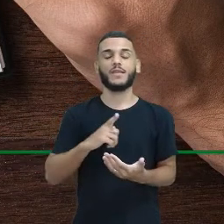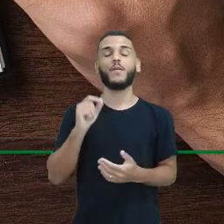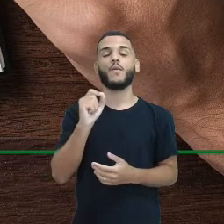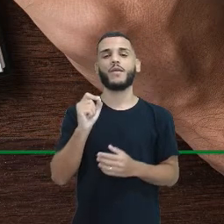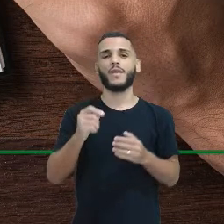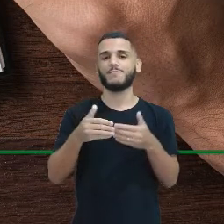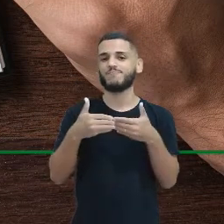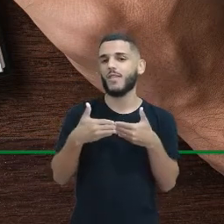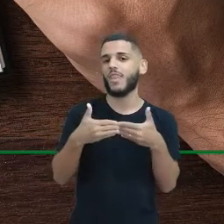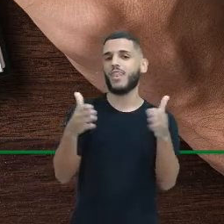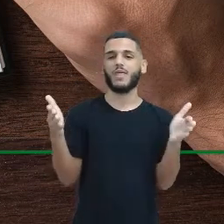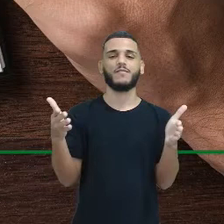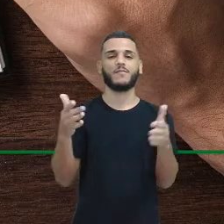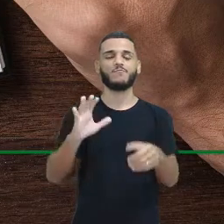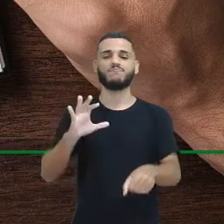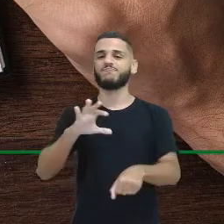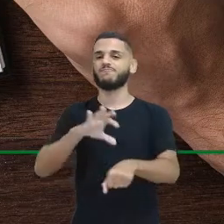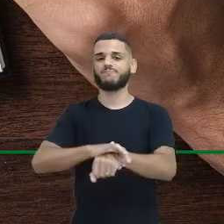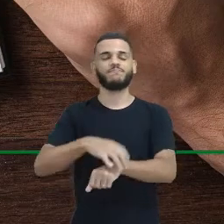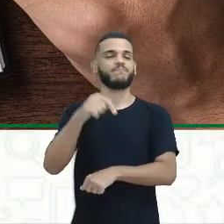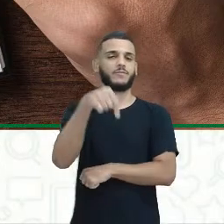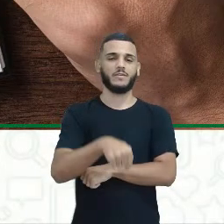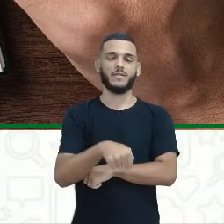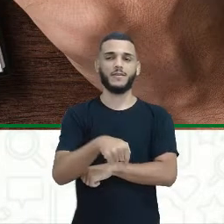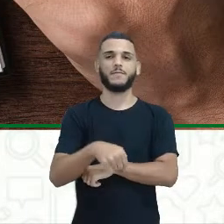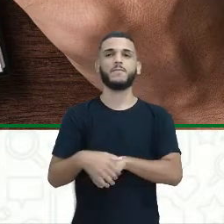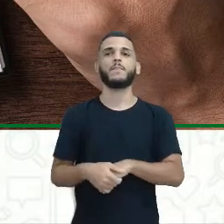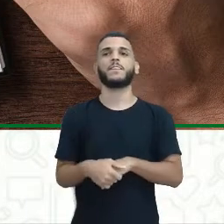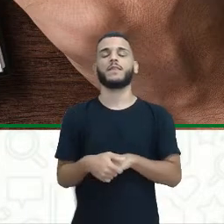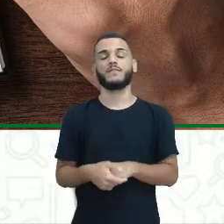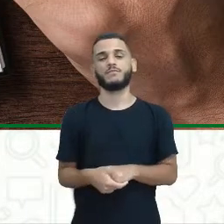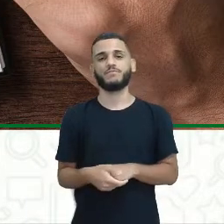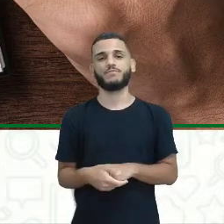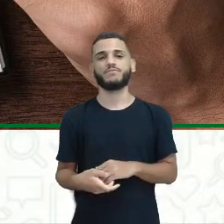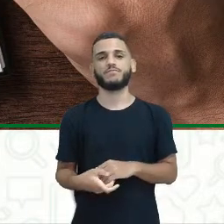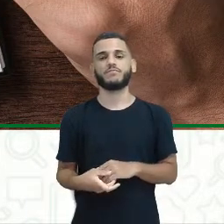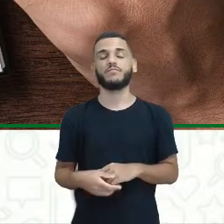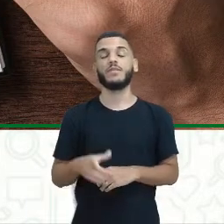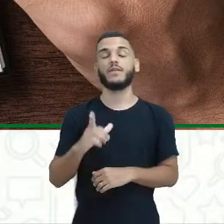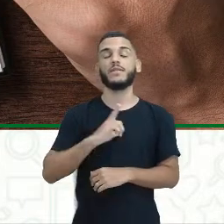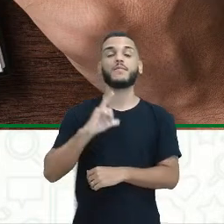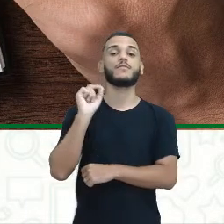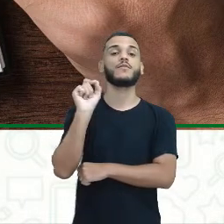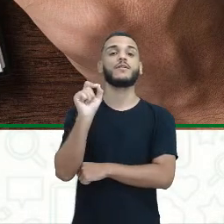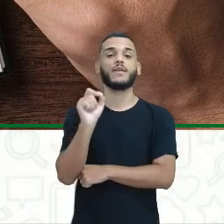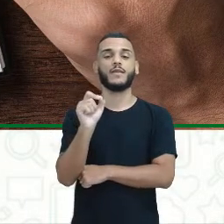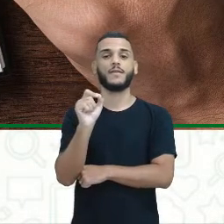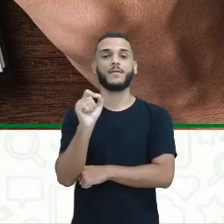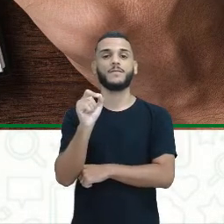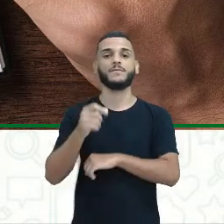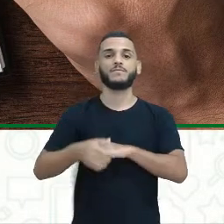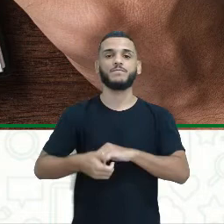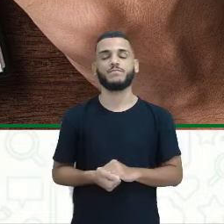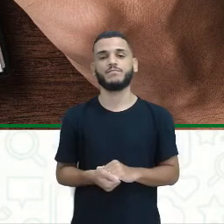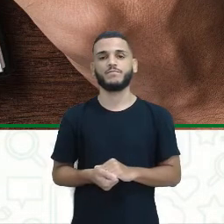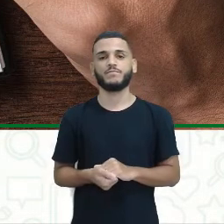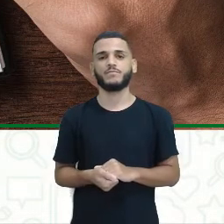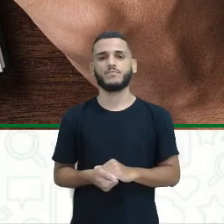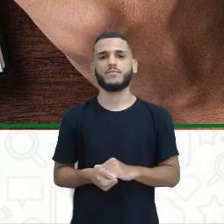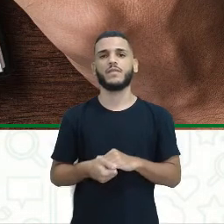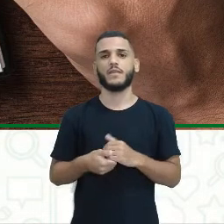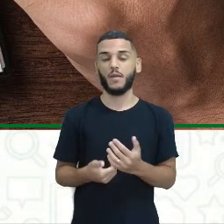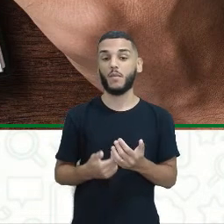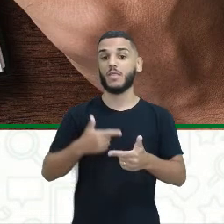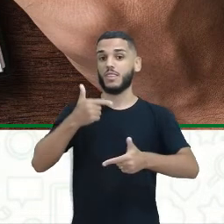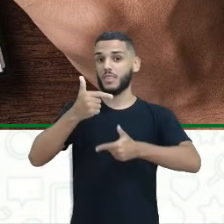aberto para os colonos instalados aqui. Em outras palavras, o que é que a gente tinha? Tinha o fato de que para